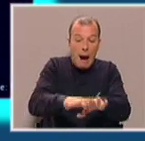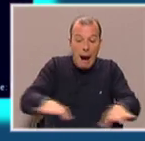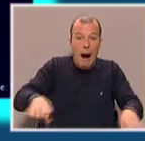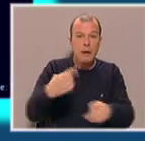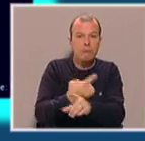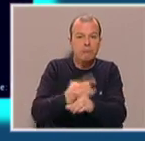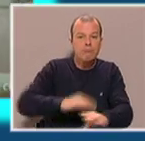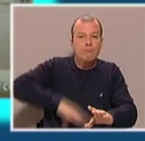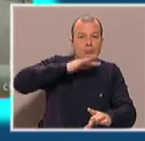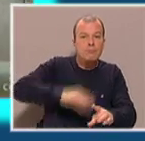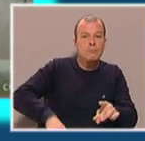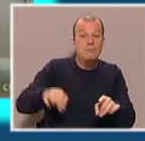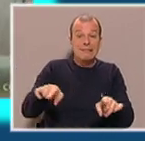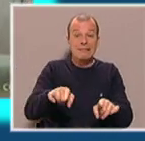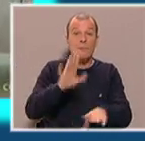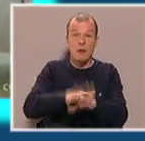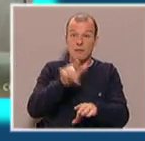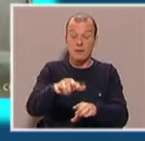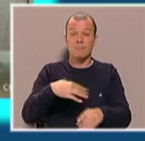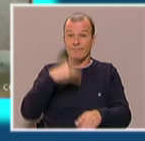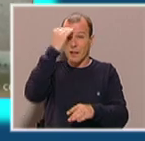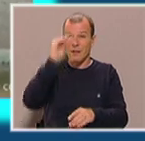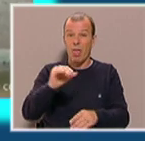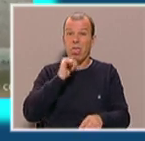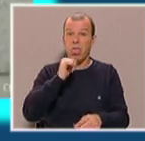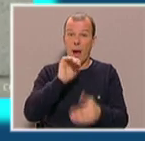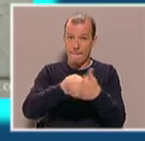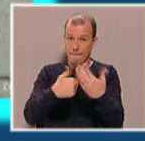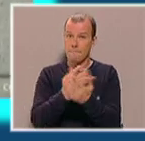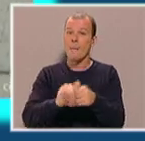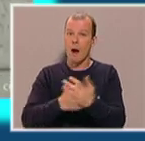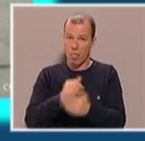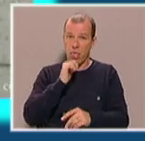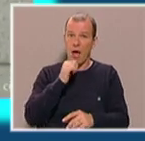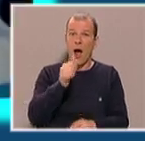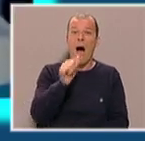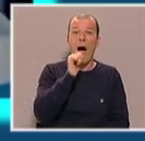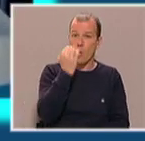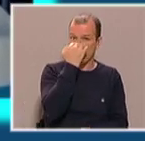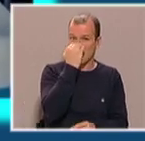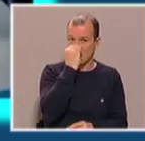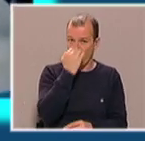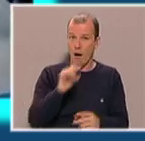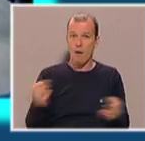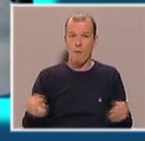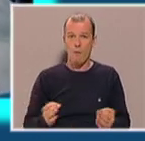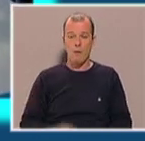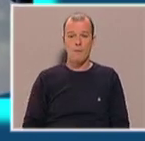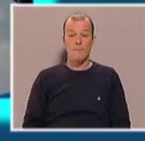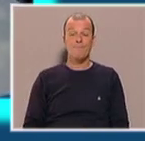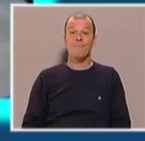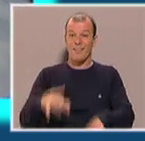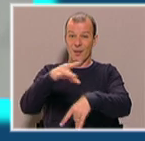superfícies infectadas e, por isso, são aconselhadas lavagens de mãos frequentes com água e sabão.